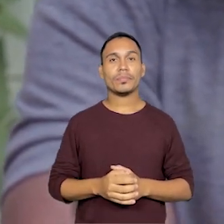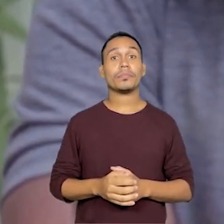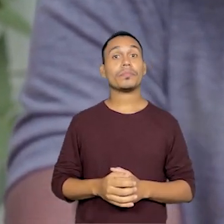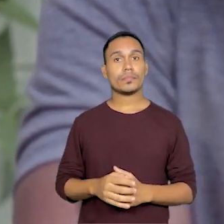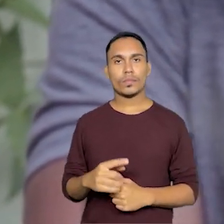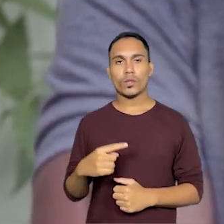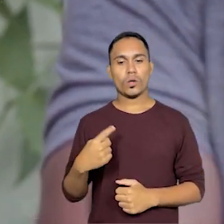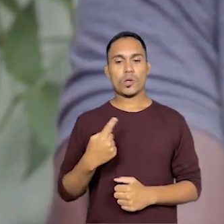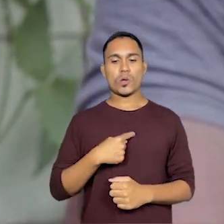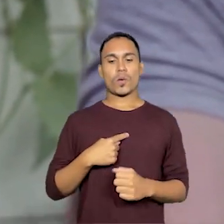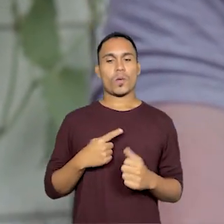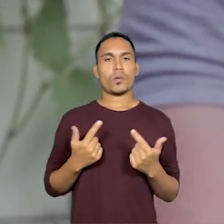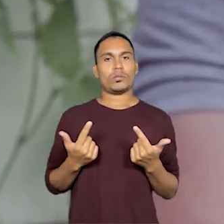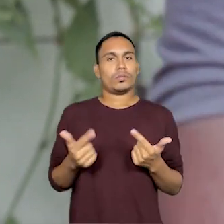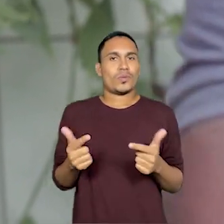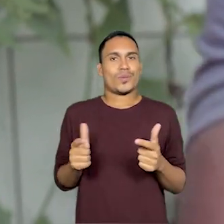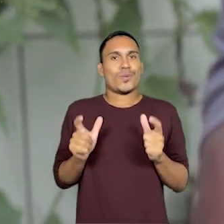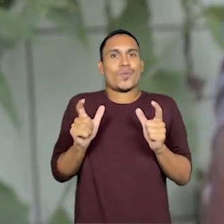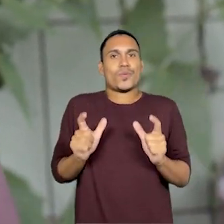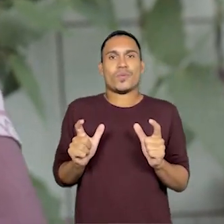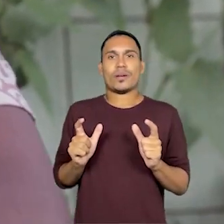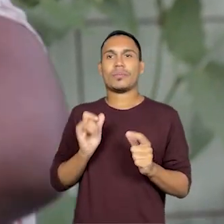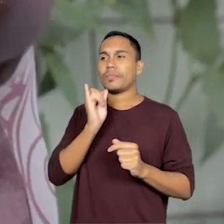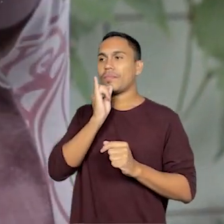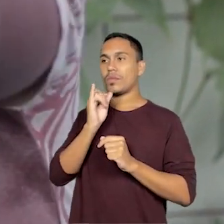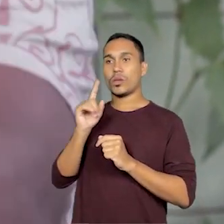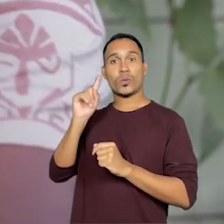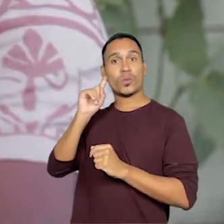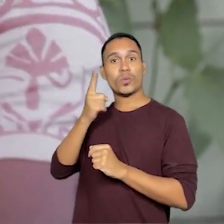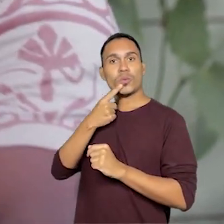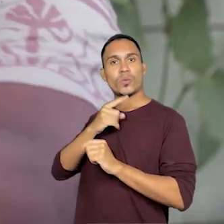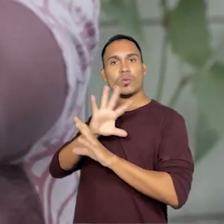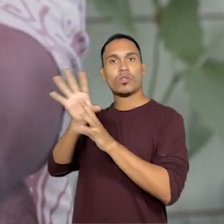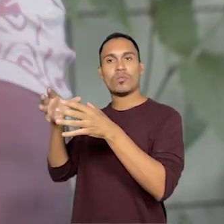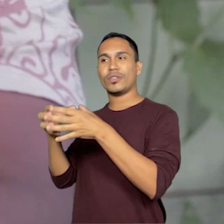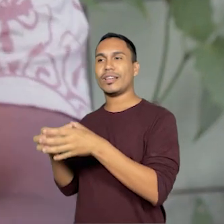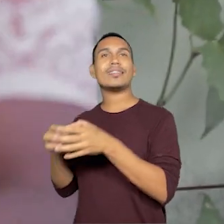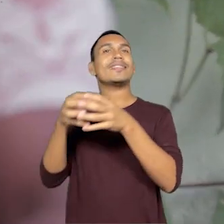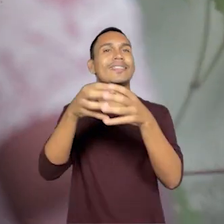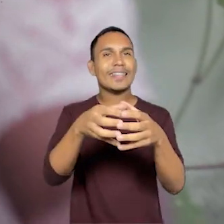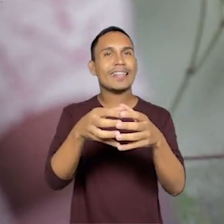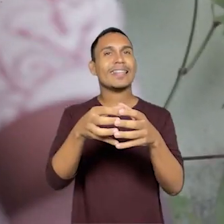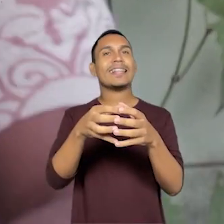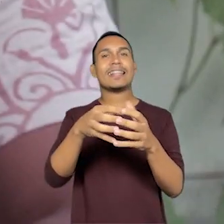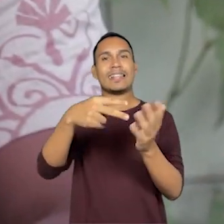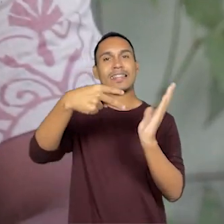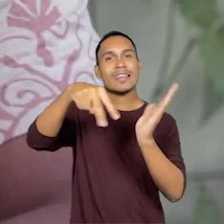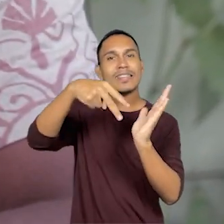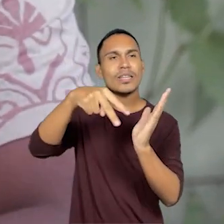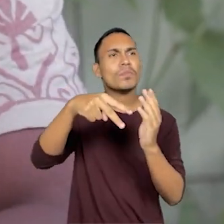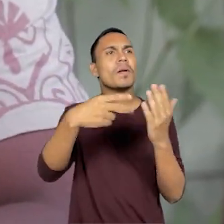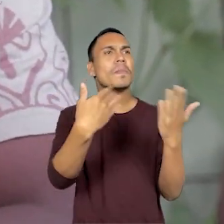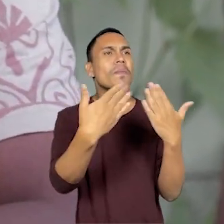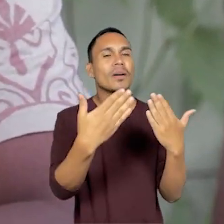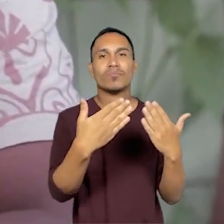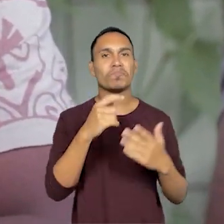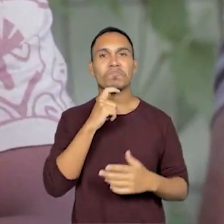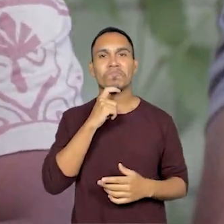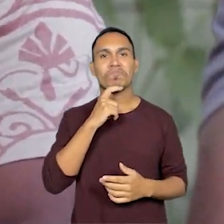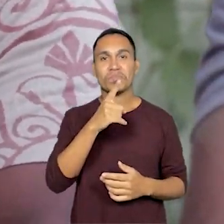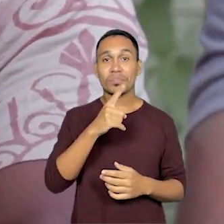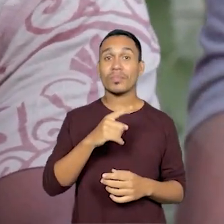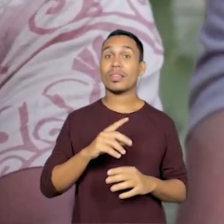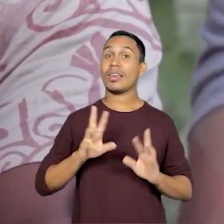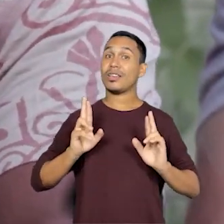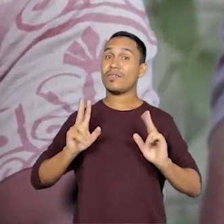não tem esse espaço onde a comunidade surda vai até o Dança Libras para dizer: ei, cadê os espetáculos de vocês? O que acontece normalmente